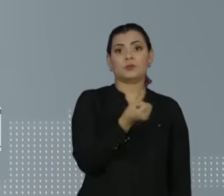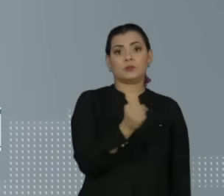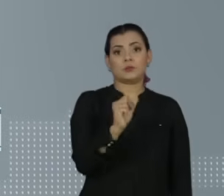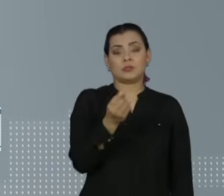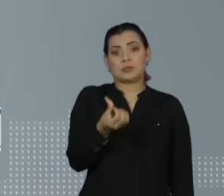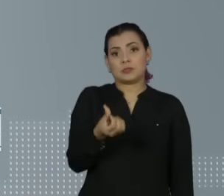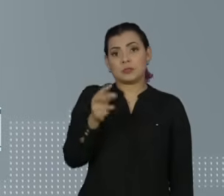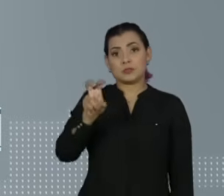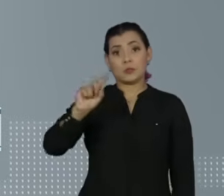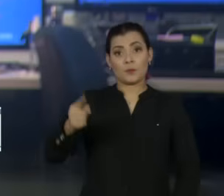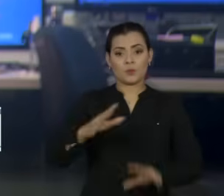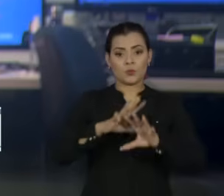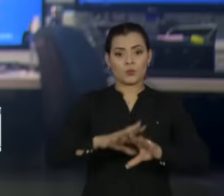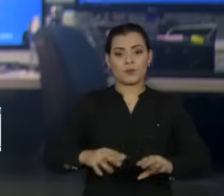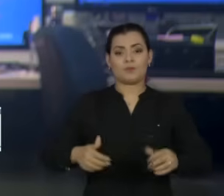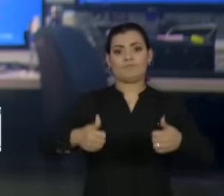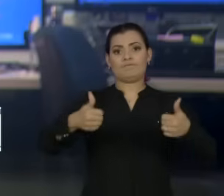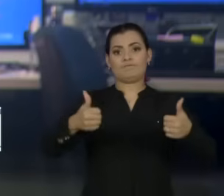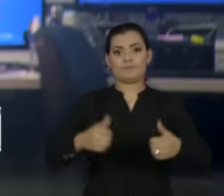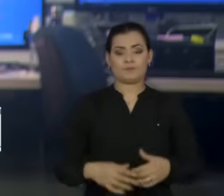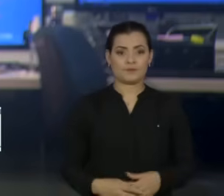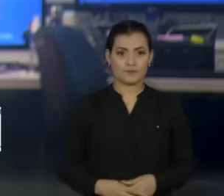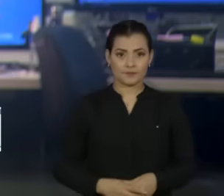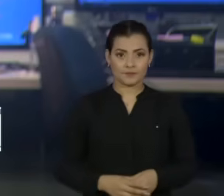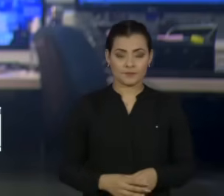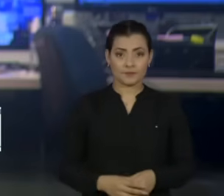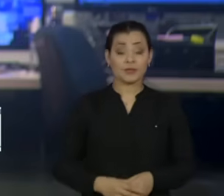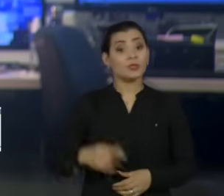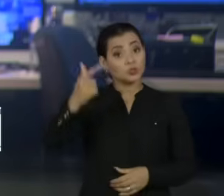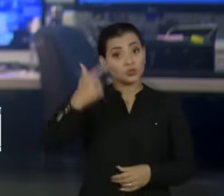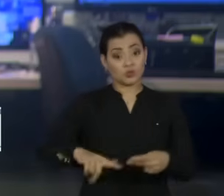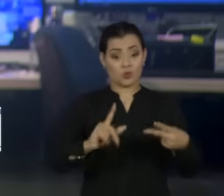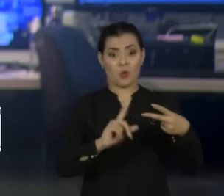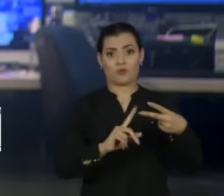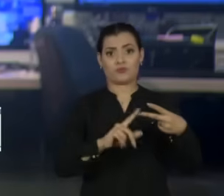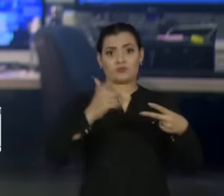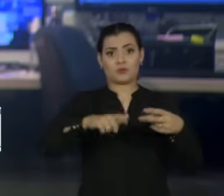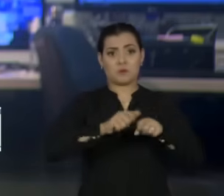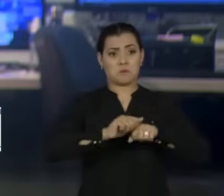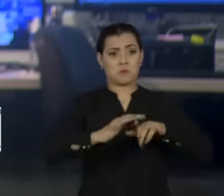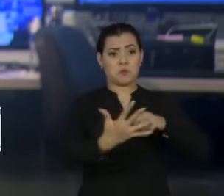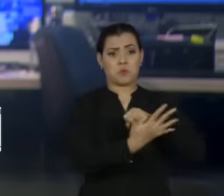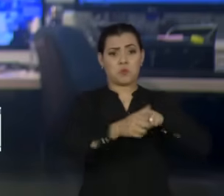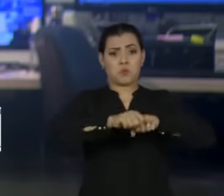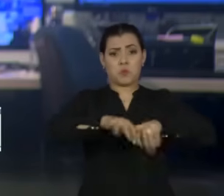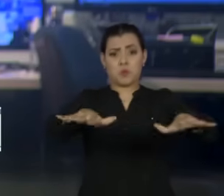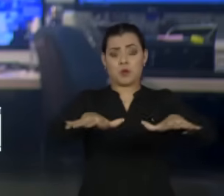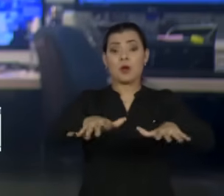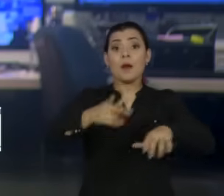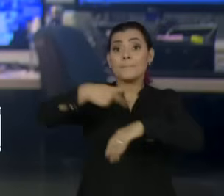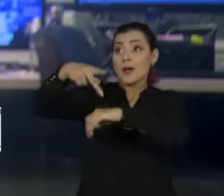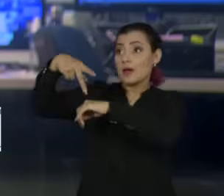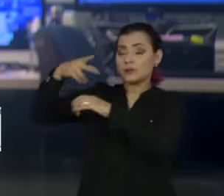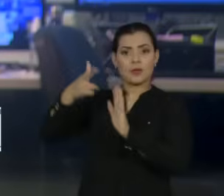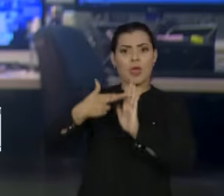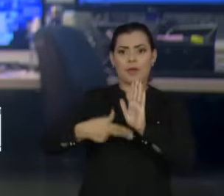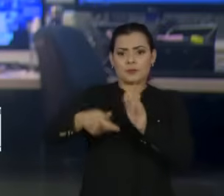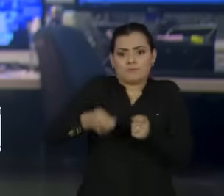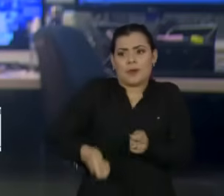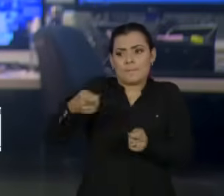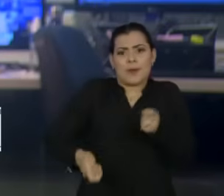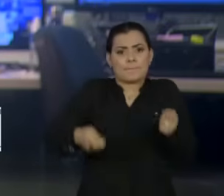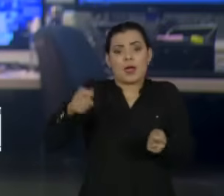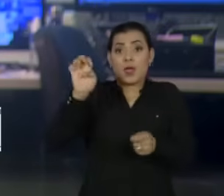4.865.000 recuperados. Com a segunda onda do coronavírus, alguns países aumentam as restrições.